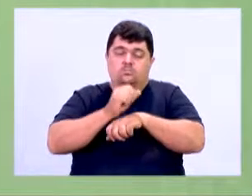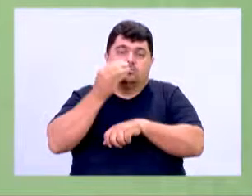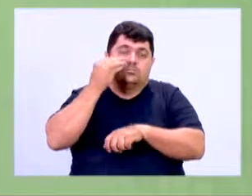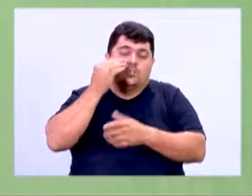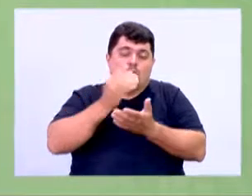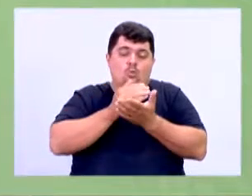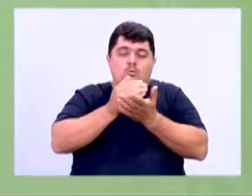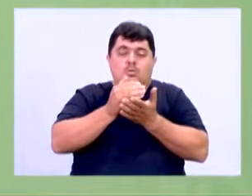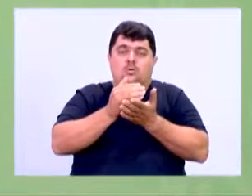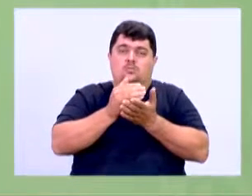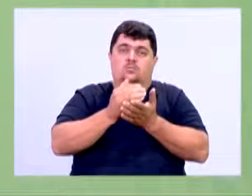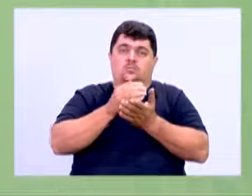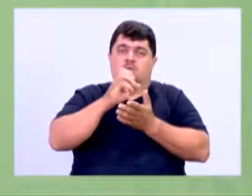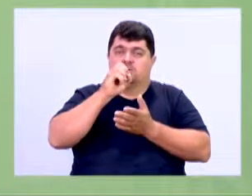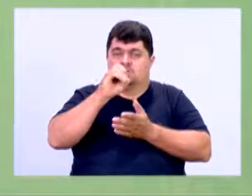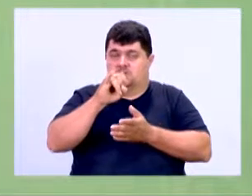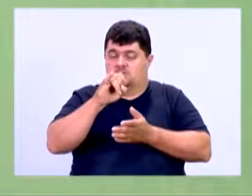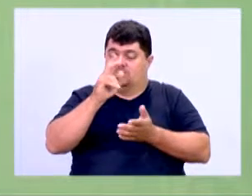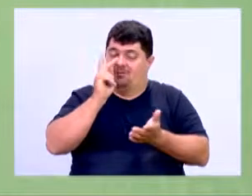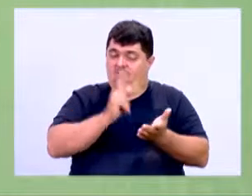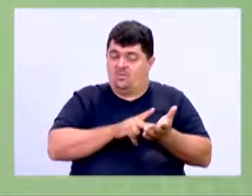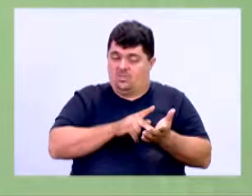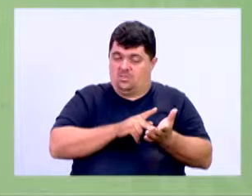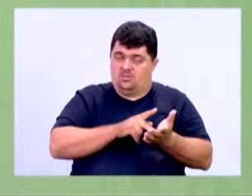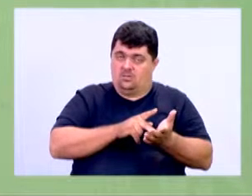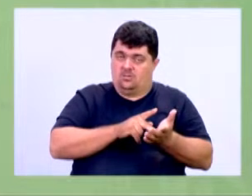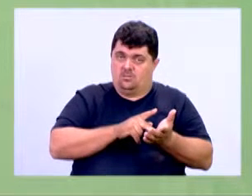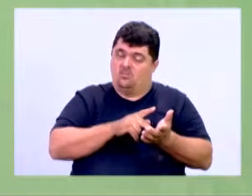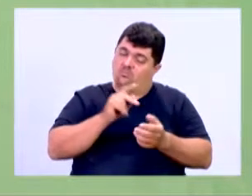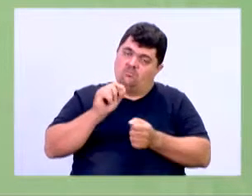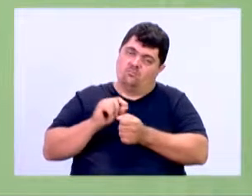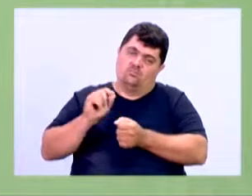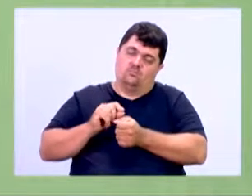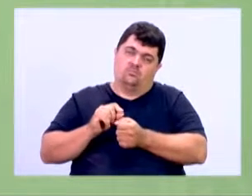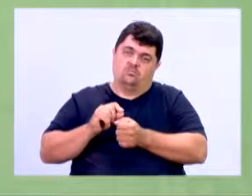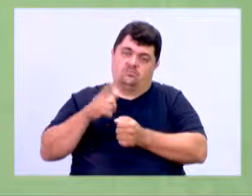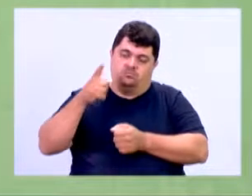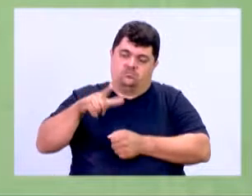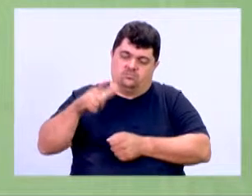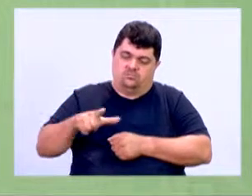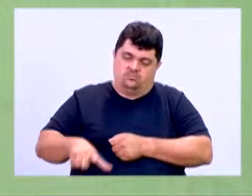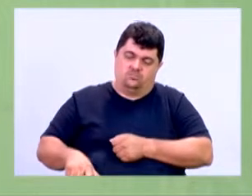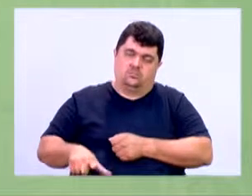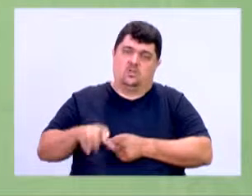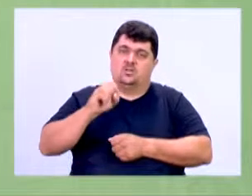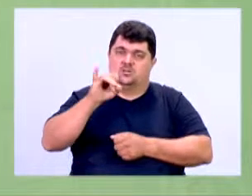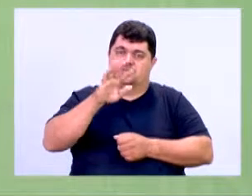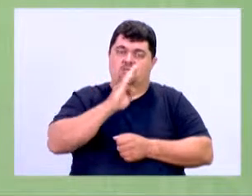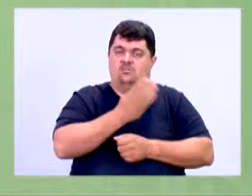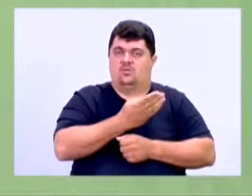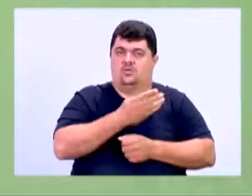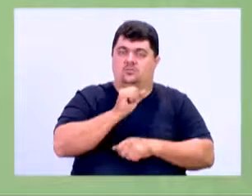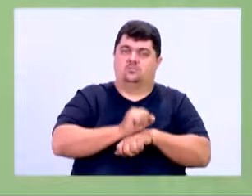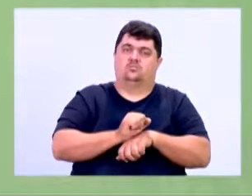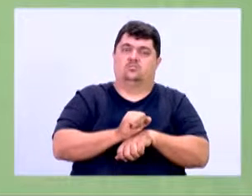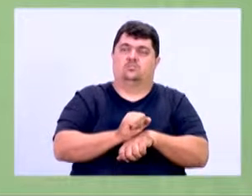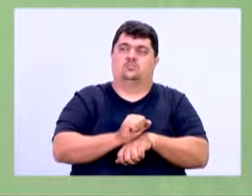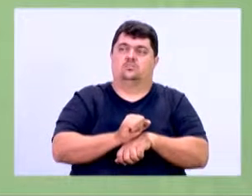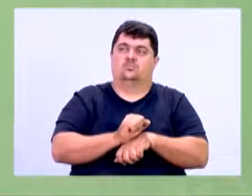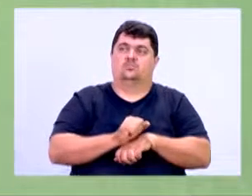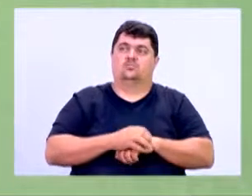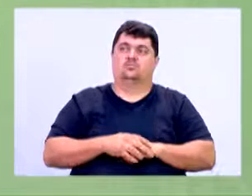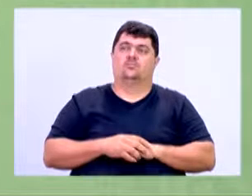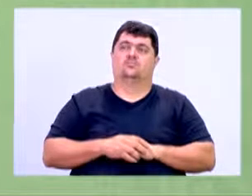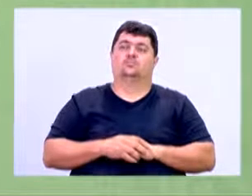da interação. Se for verdadeira, repete o bloco de comando. Se for falsa,